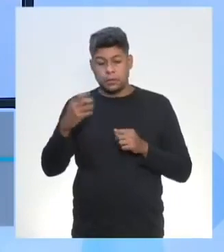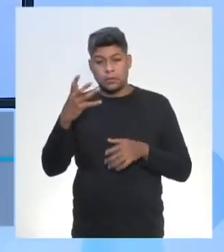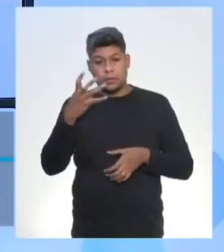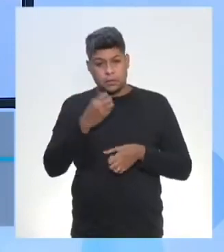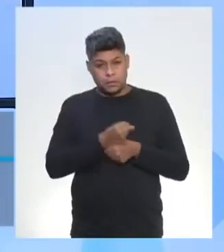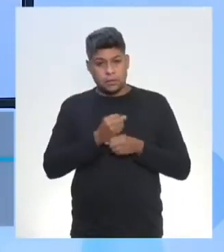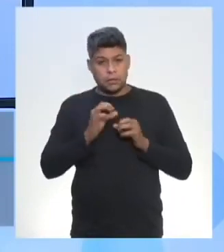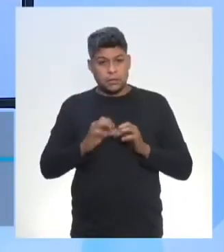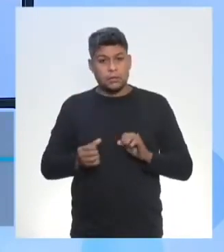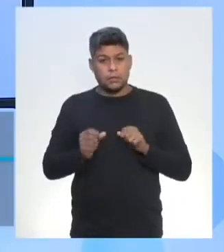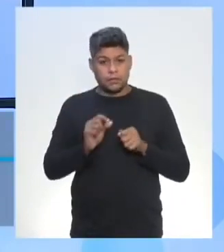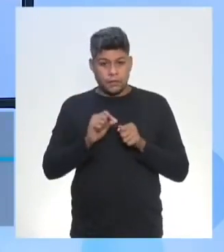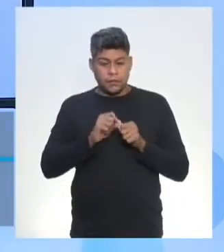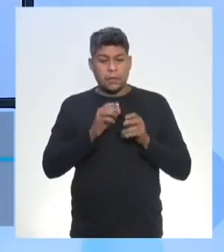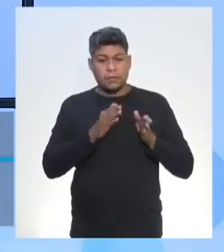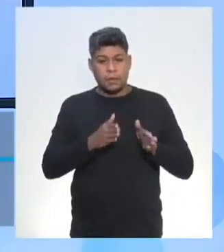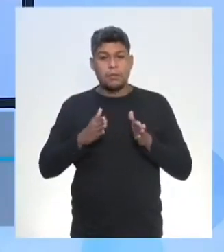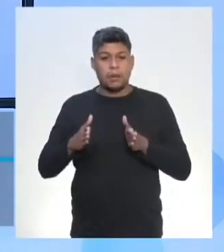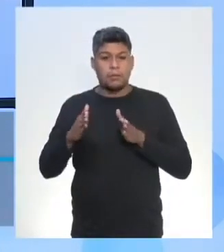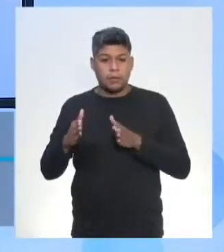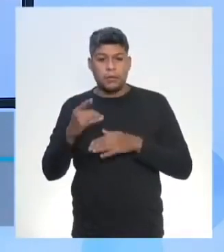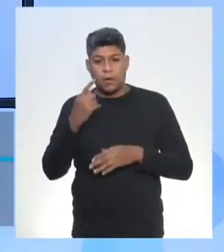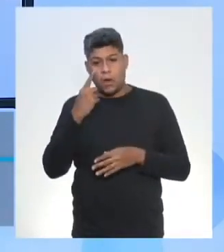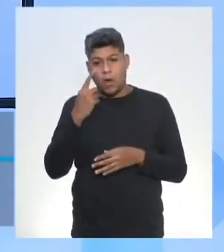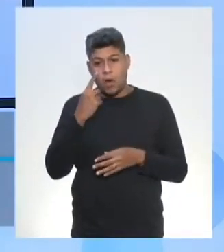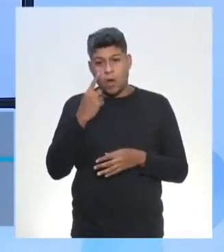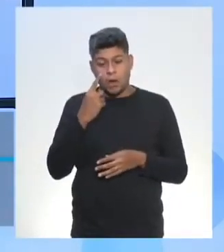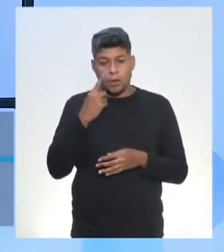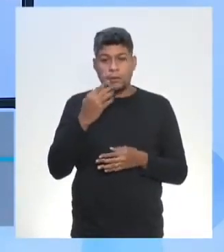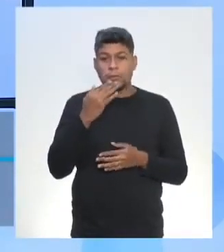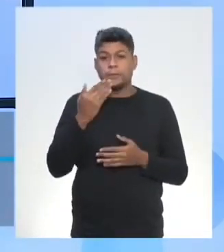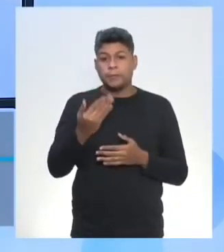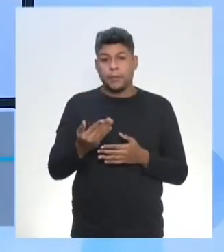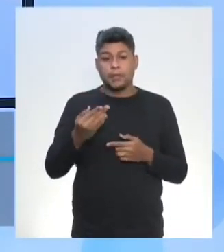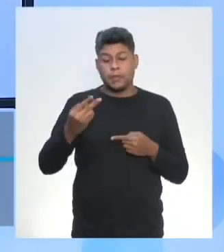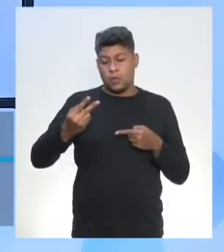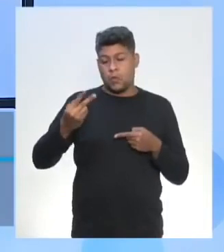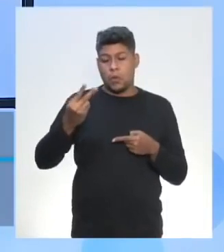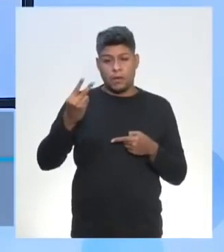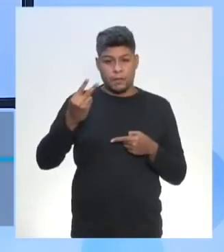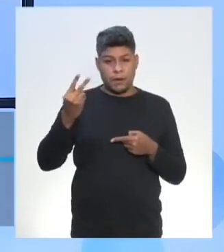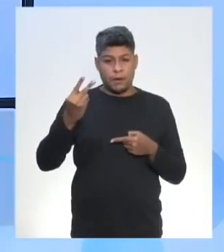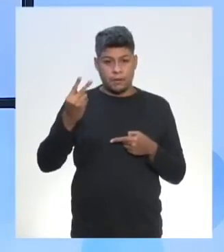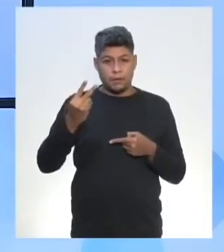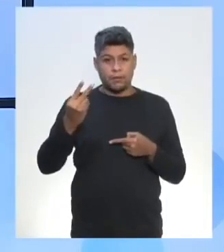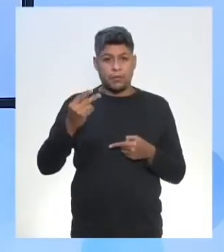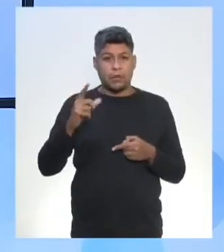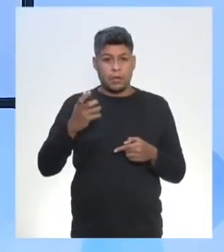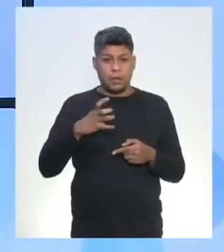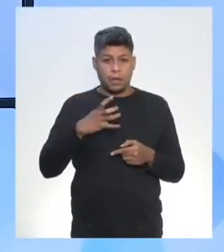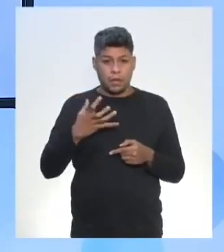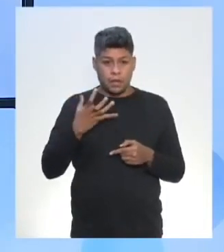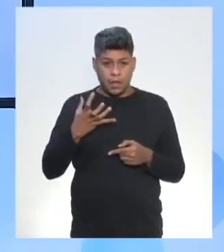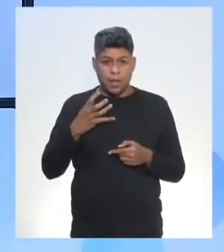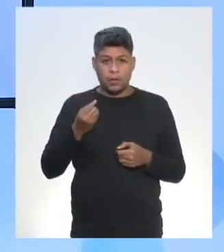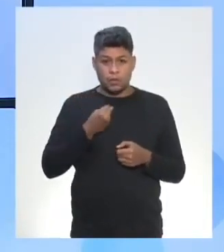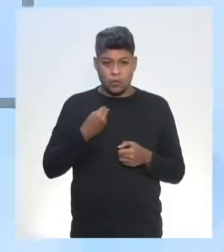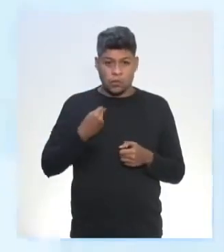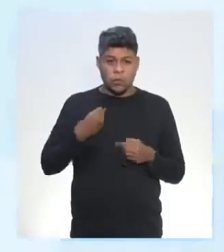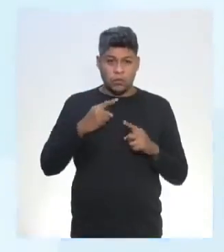direitinho. Eu vou fazer com vocês aqui um passo a passo. Mas é assim, ó, quando a gente pede o quadrado de um número, a gente quer esse número vezes ele